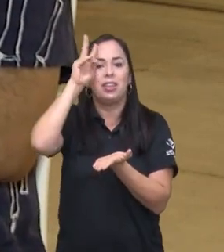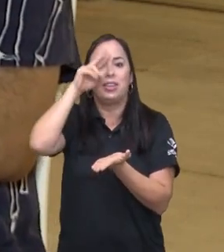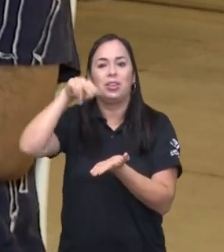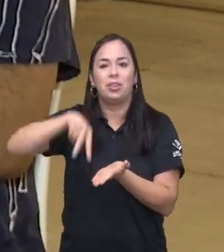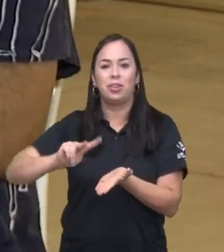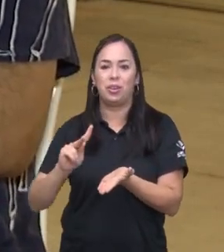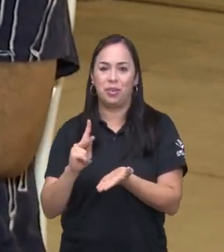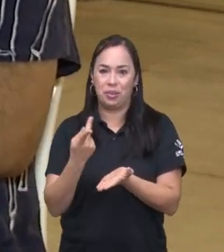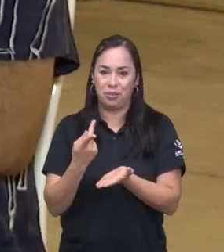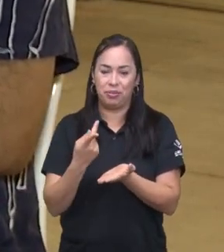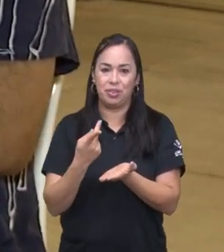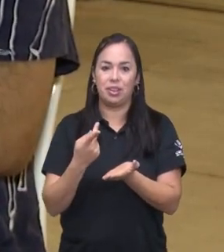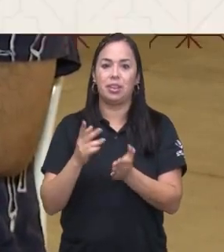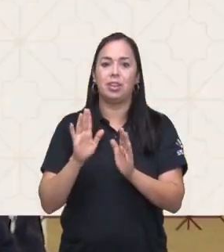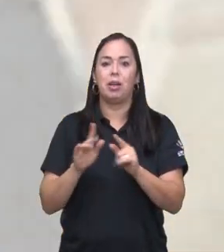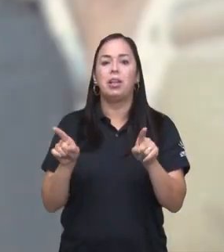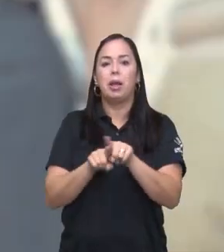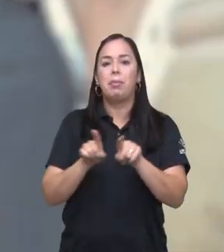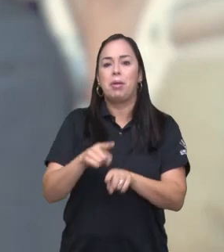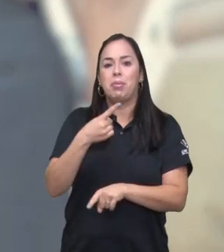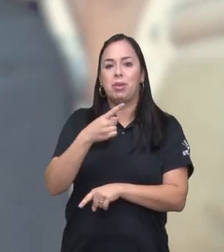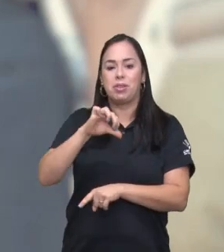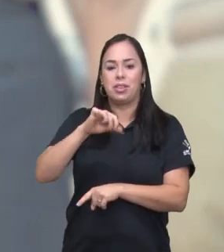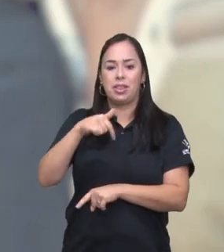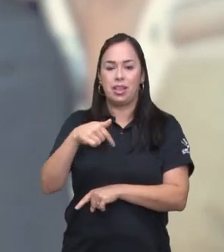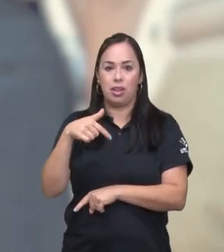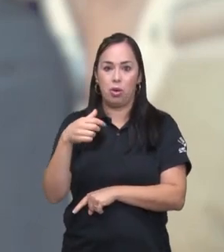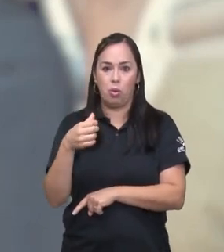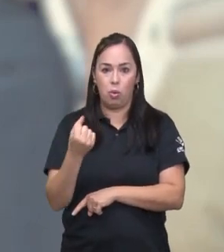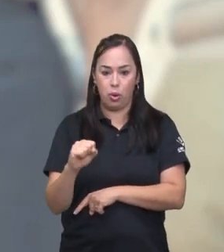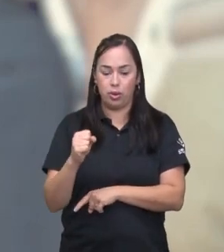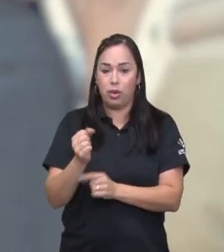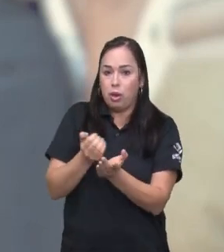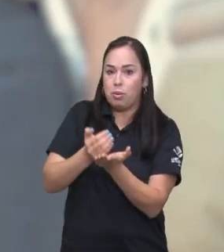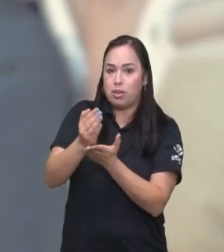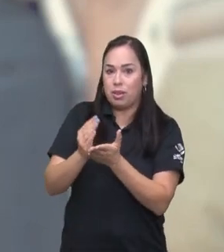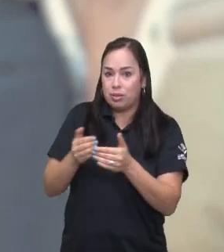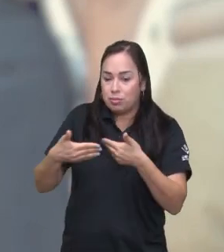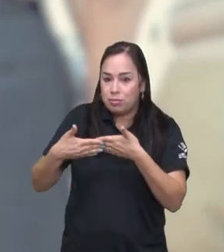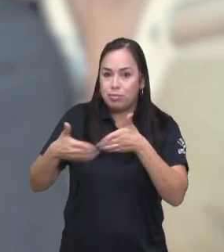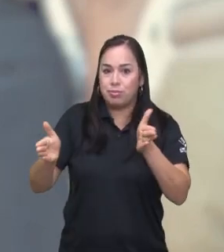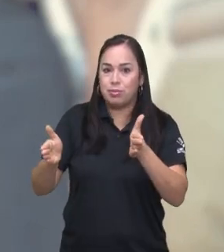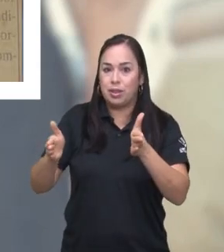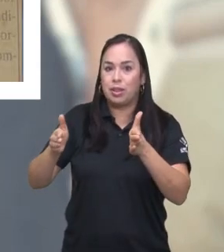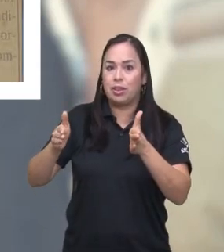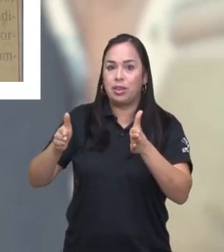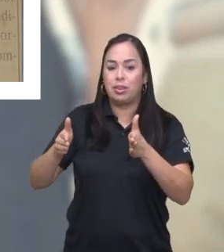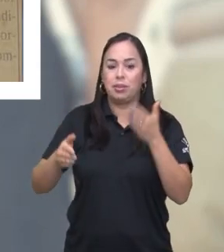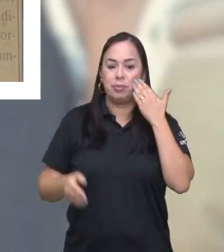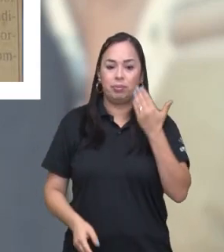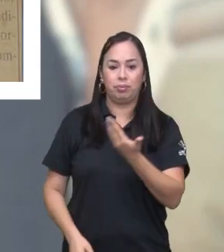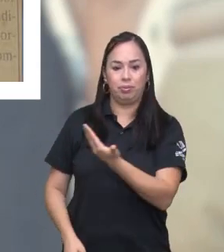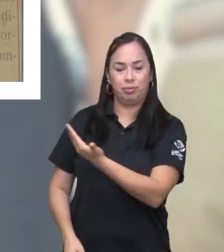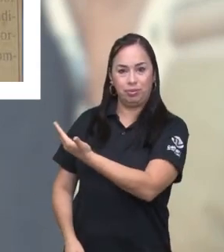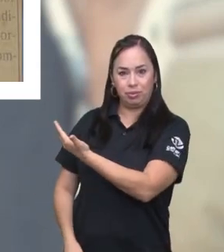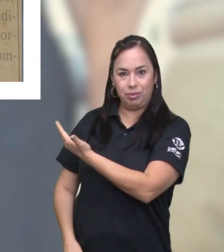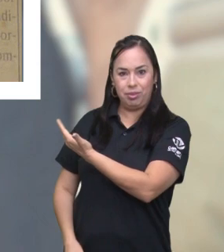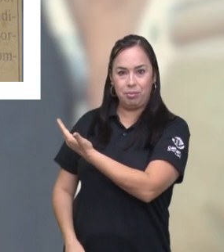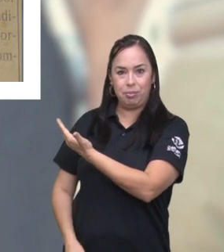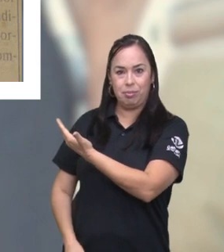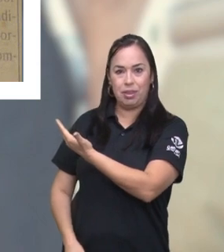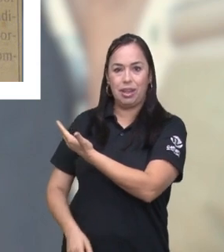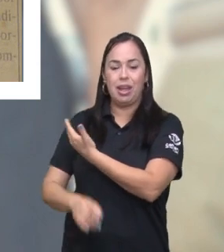uma discussão e em 1978 ele foi inaugurado como bairro, chamado Parque Novo Horizonte, porque